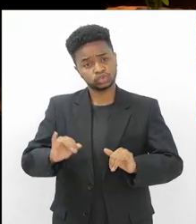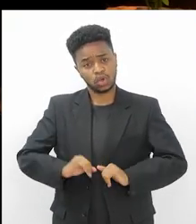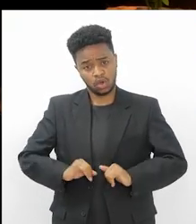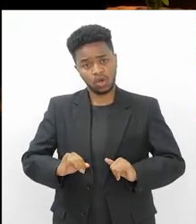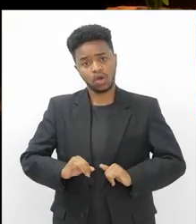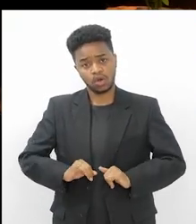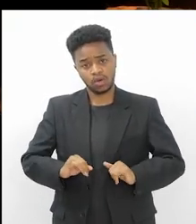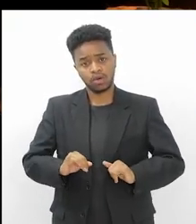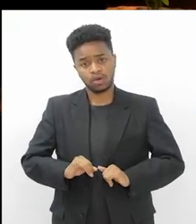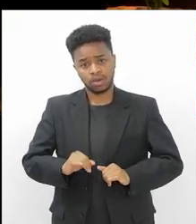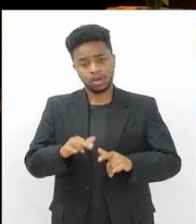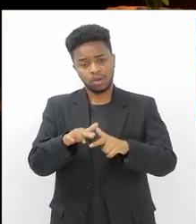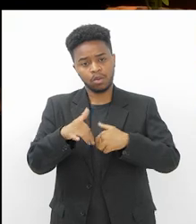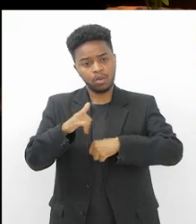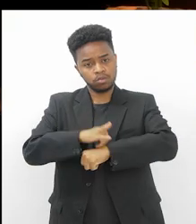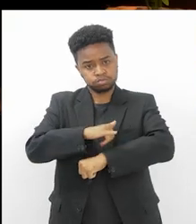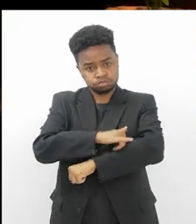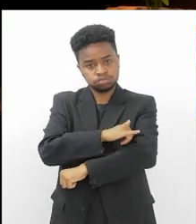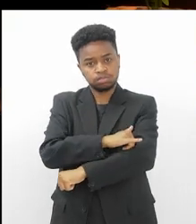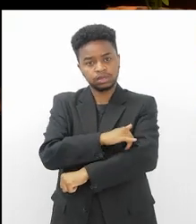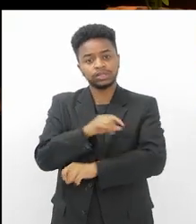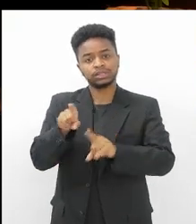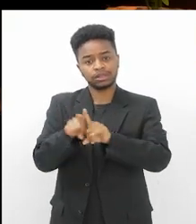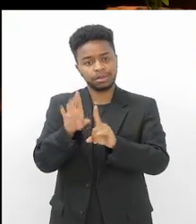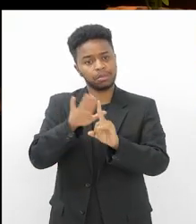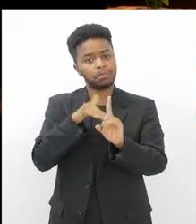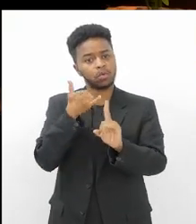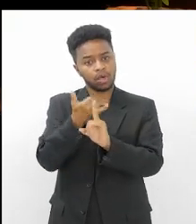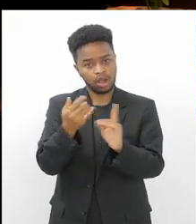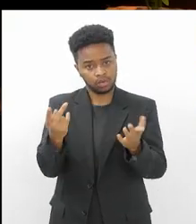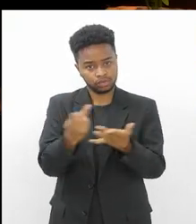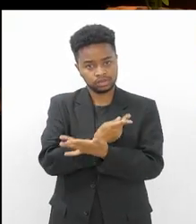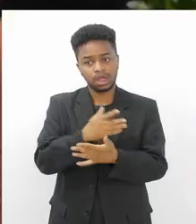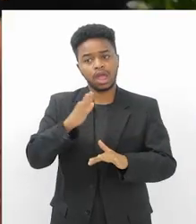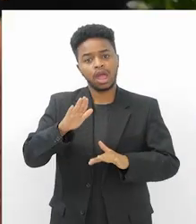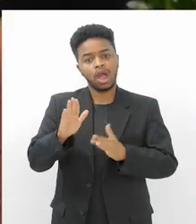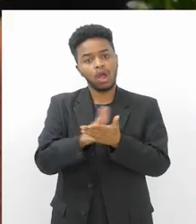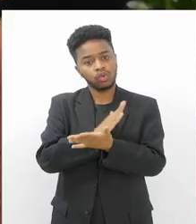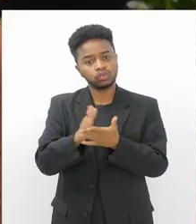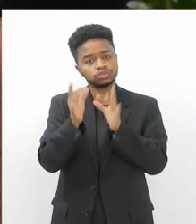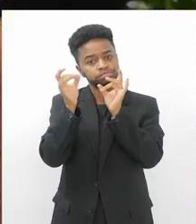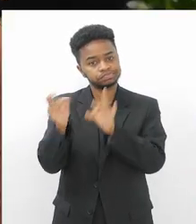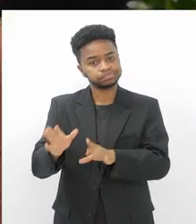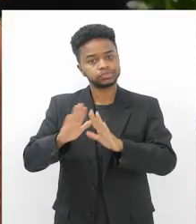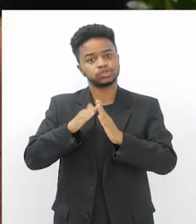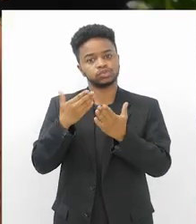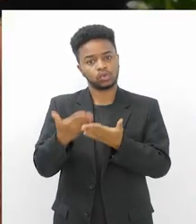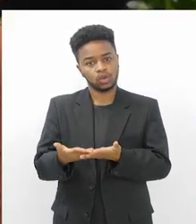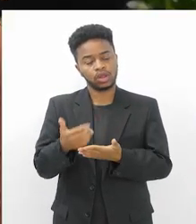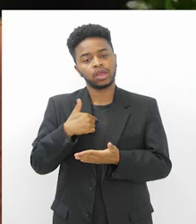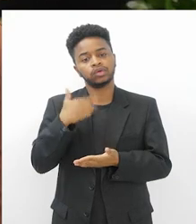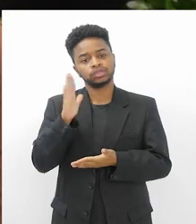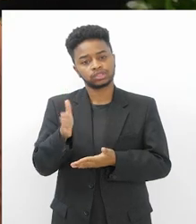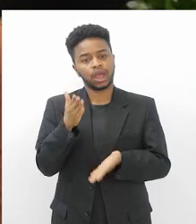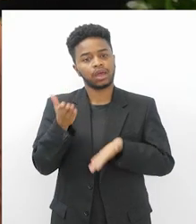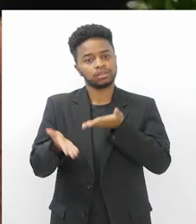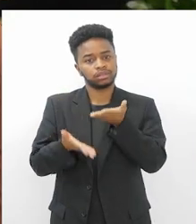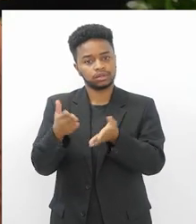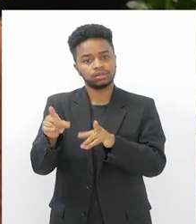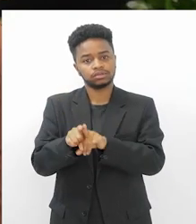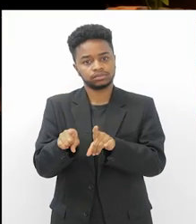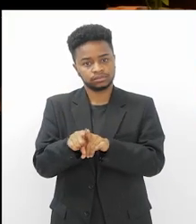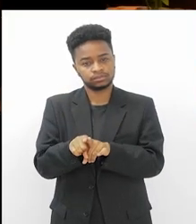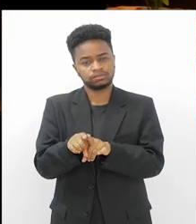eles sofrem com a obesidade, bullying, muitos deixam de ir para a escola. Eu atendi